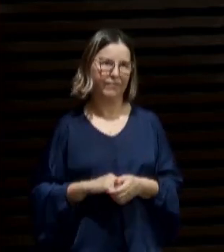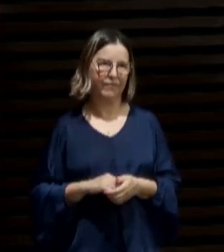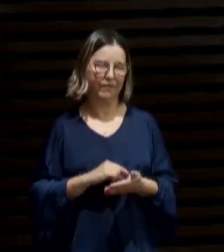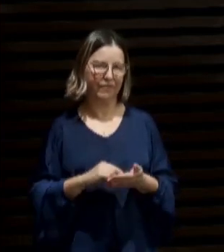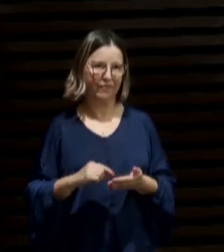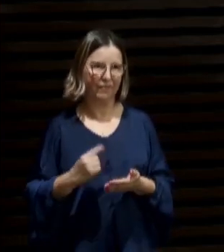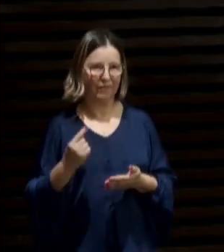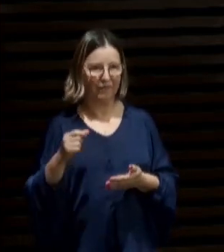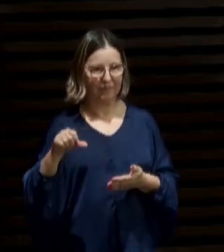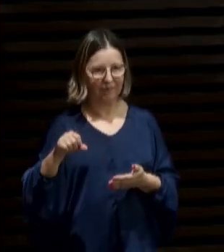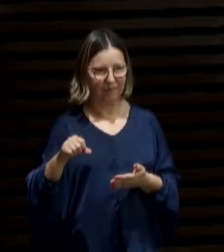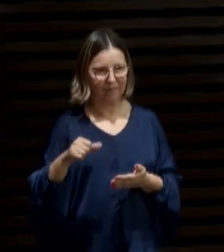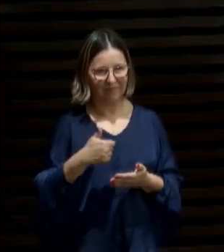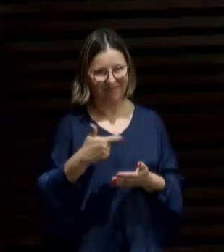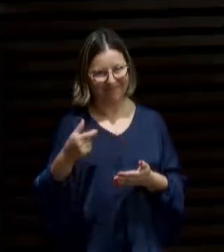19 e 20.